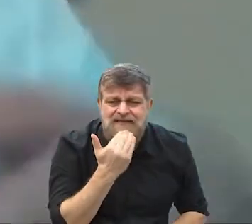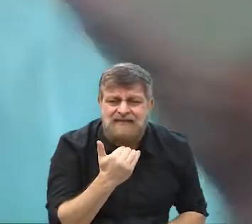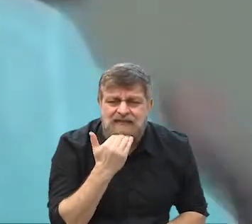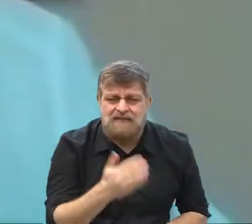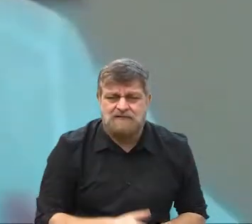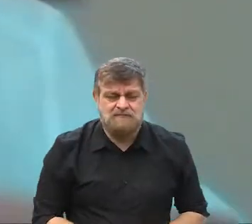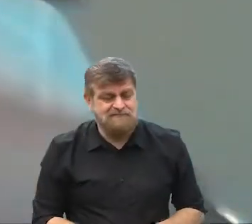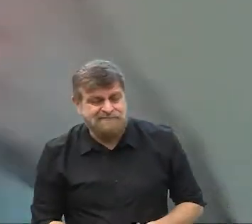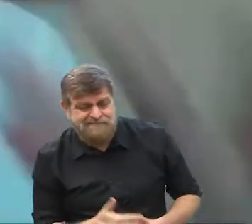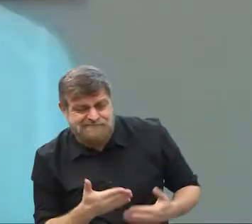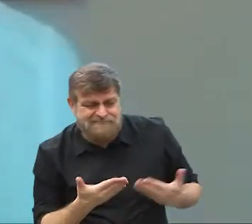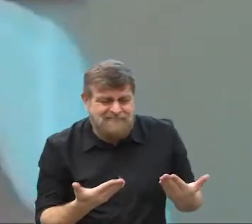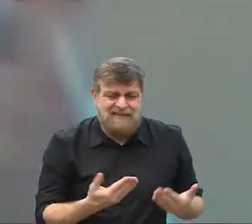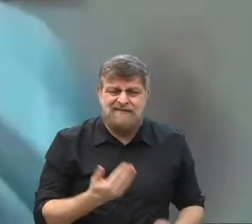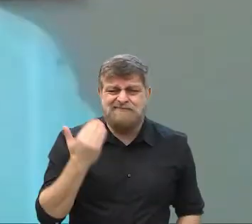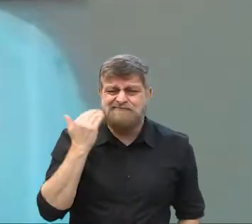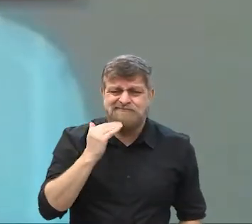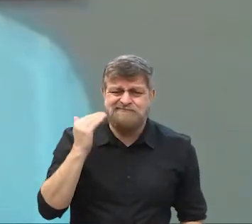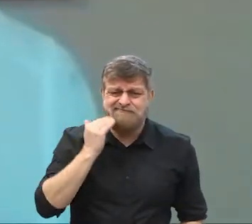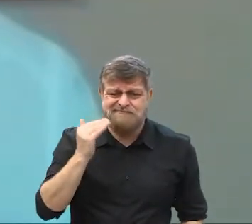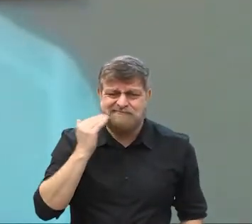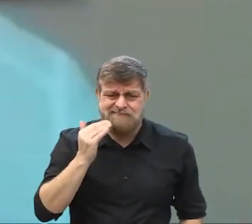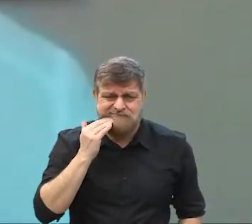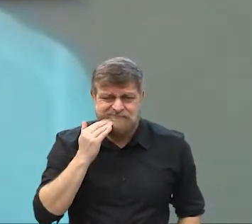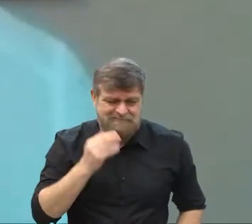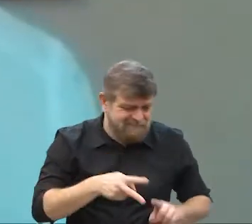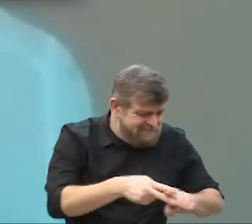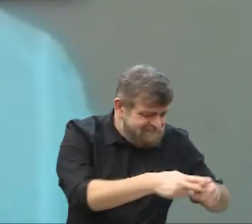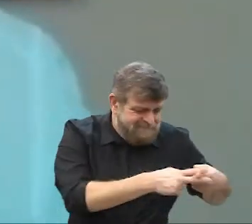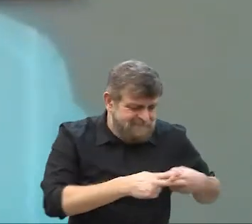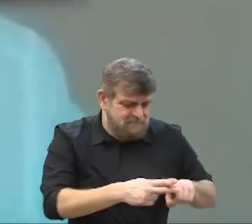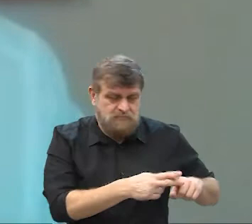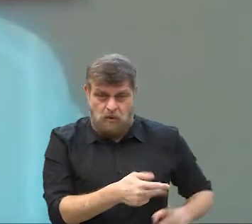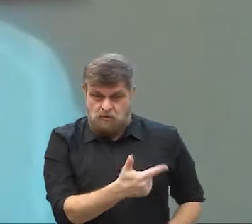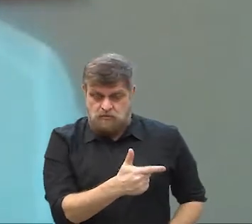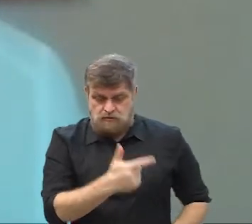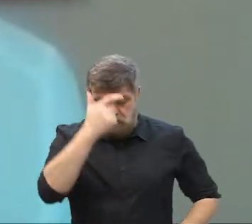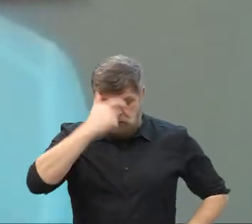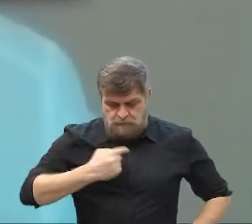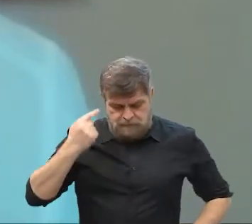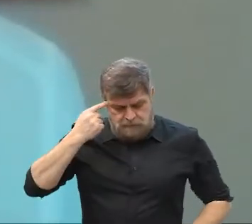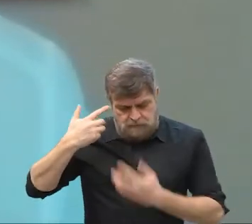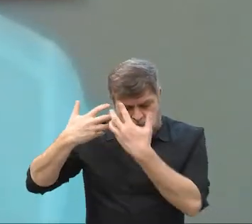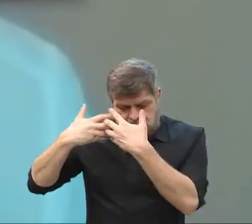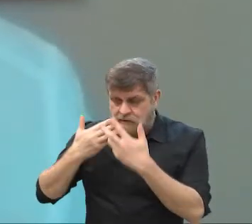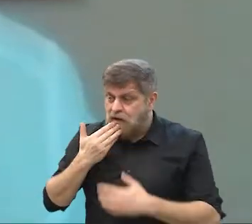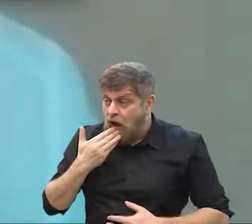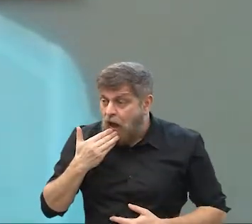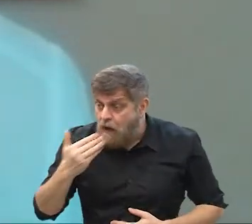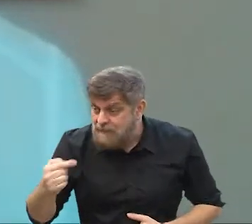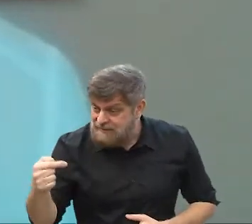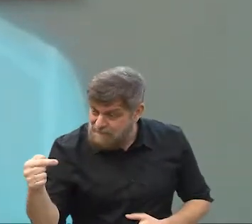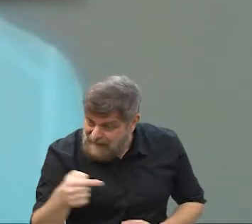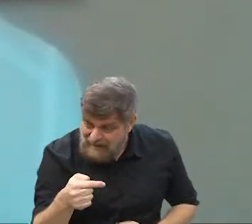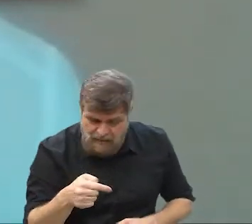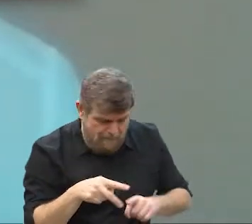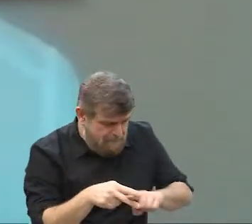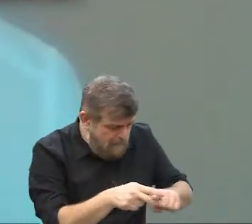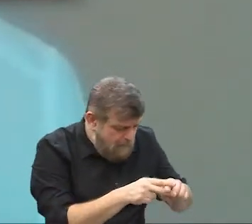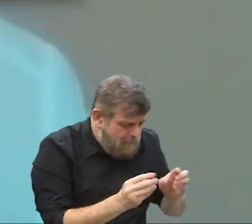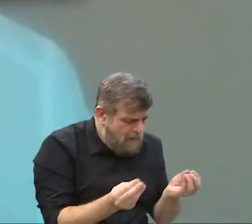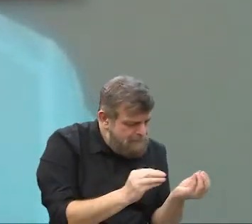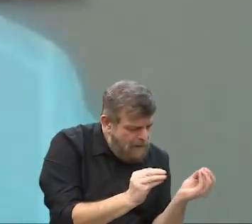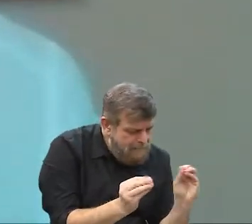era cuidada, mas não tinha nenhuma espécie de revitalização. Então, eu solicitei que fosse feita uma